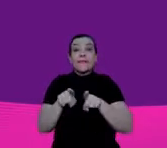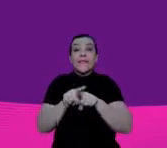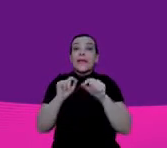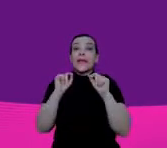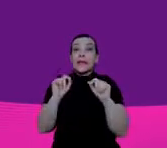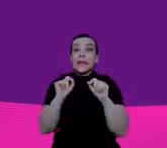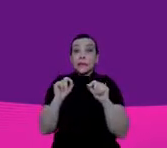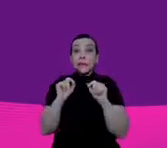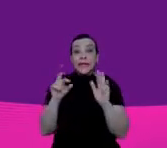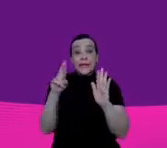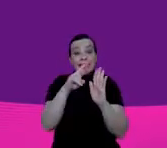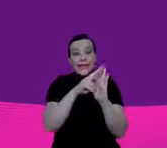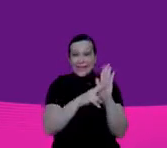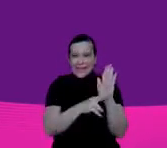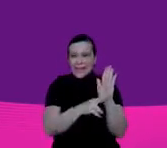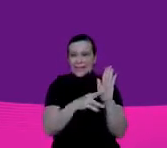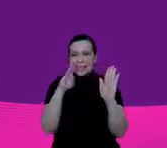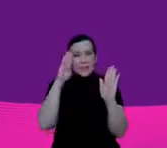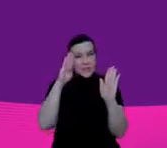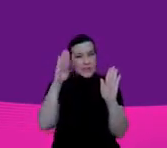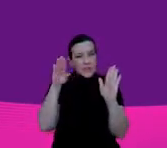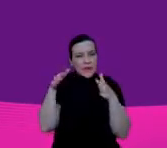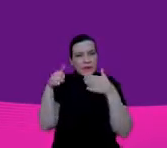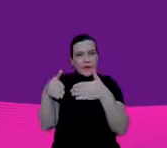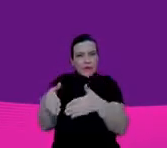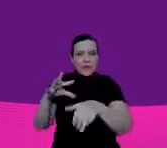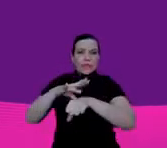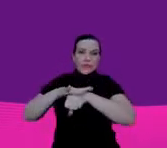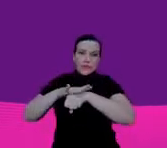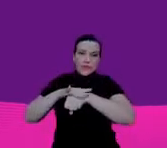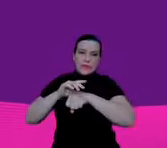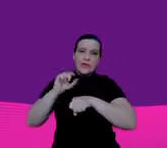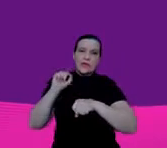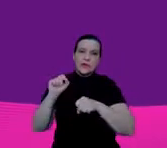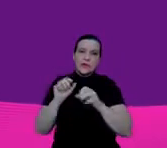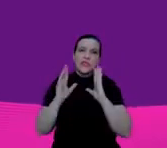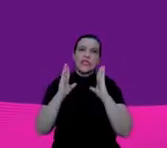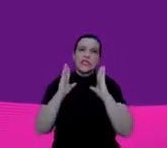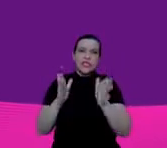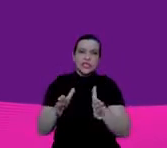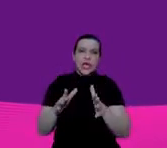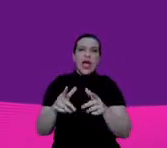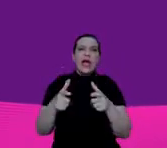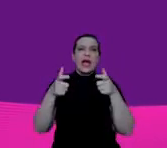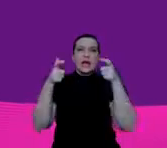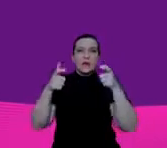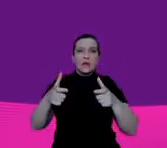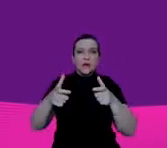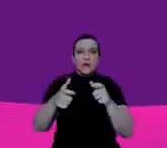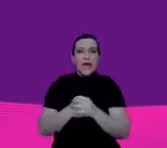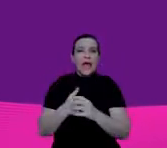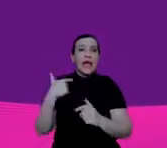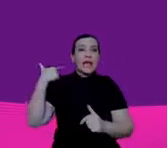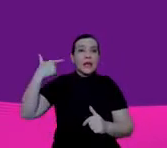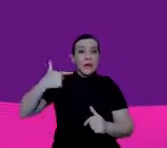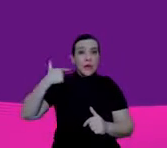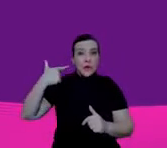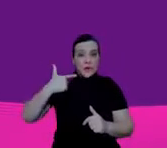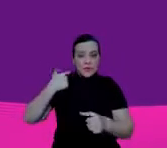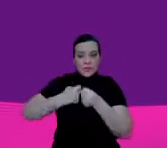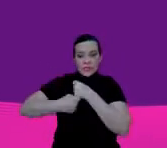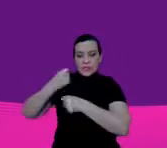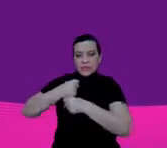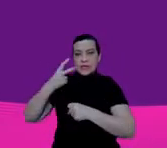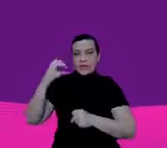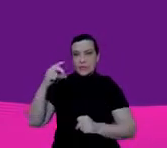critérios mais clássicos são os critérios do Banco de Cérebro de Londres, mas em 2015, a Movement Disorder Society, que é